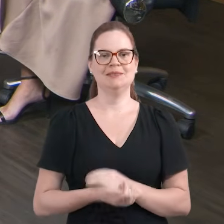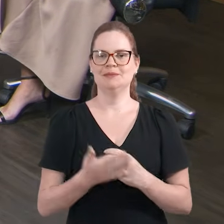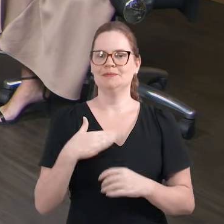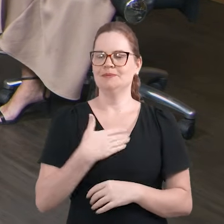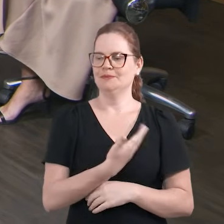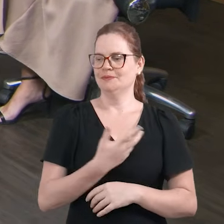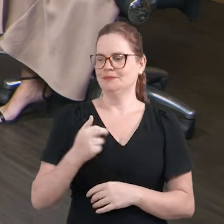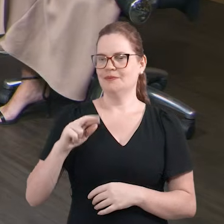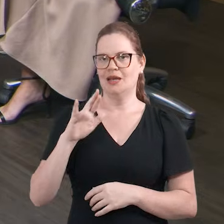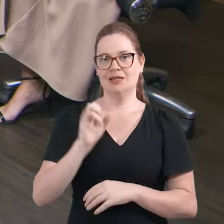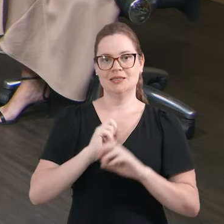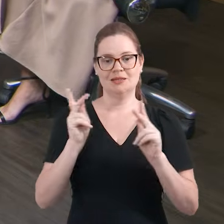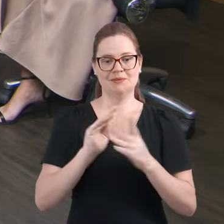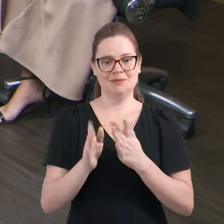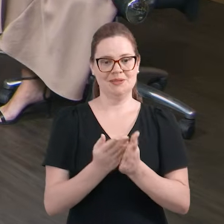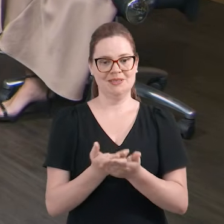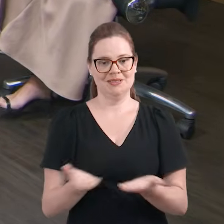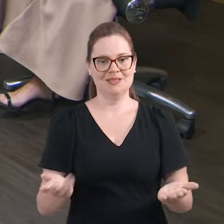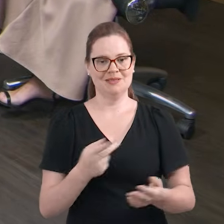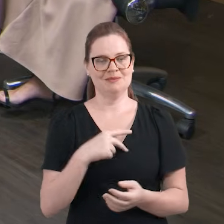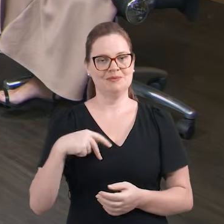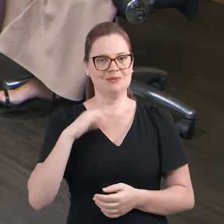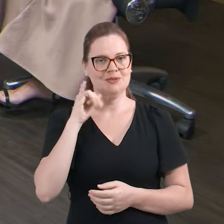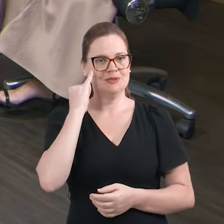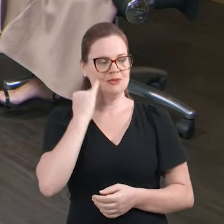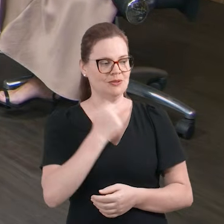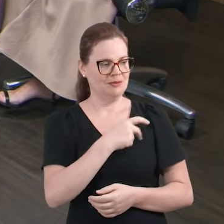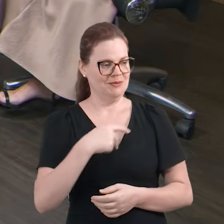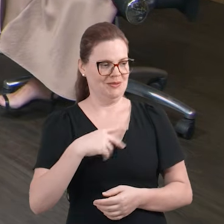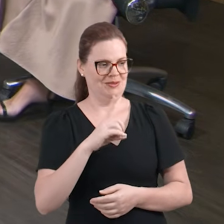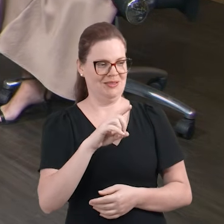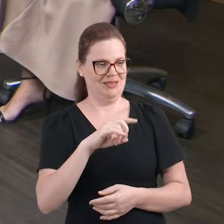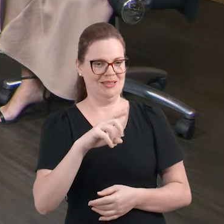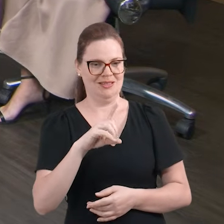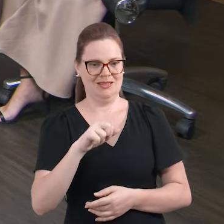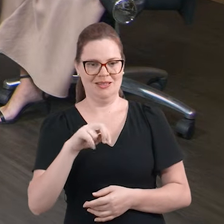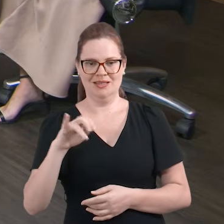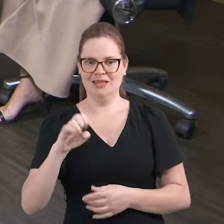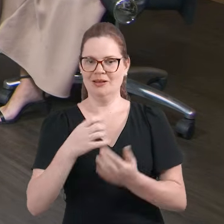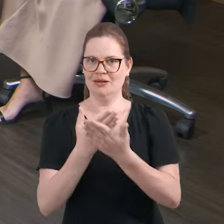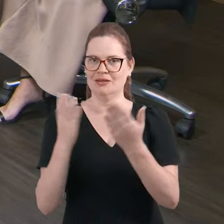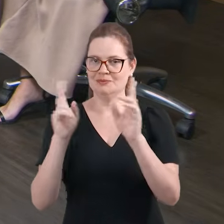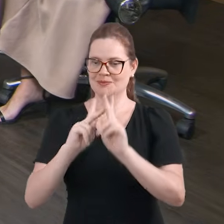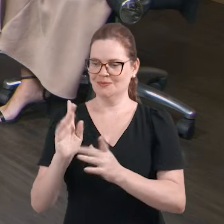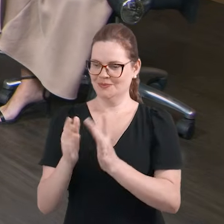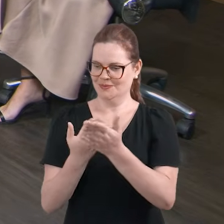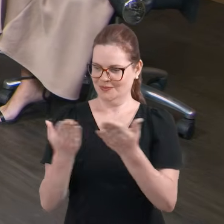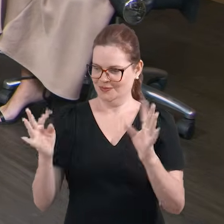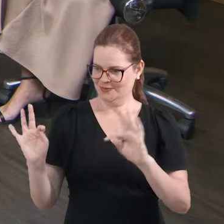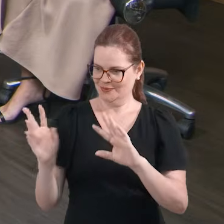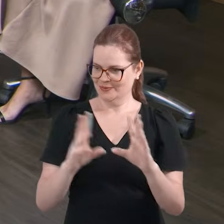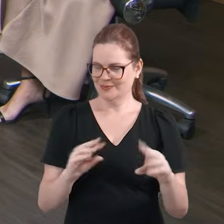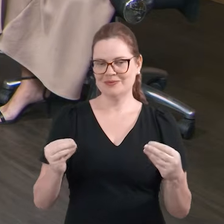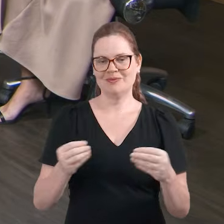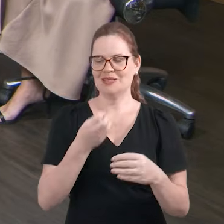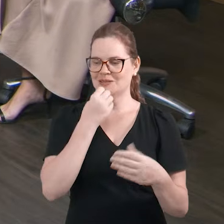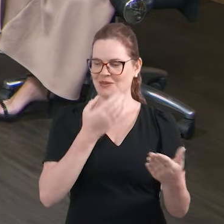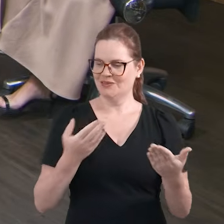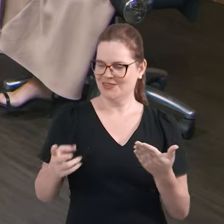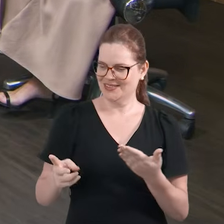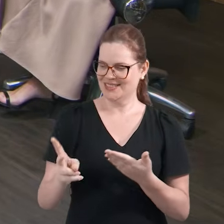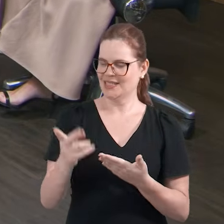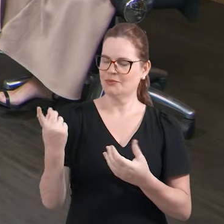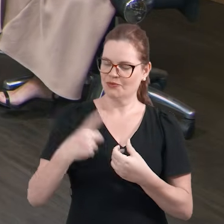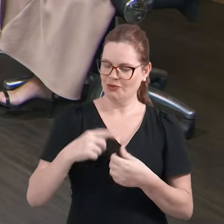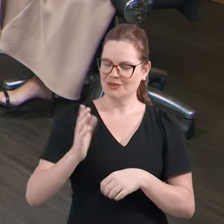Amém. Minha colega Raíssa, paz, Senhor. Pai do Senhor, pastor Josias, a paz do Senhor, pastor Daniel, Paz do a Senhor a paz do todos. Senhor, a todos os jovens aqui, sejam sempre